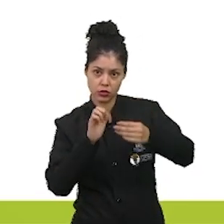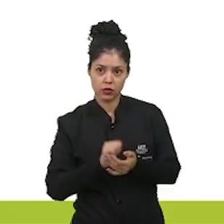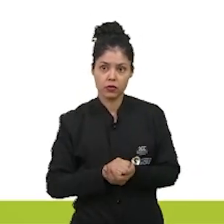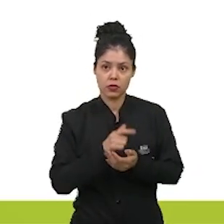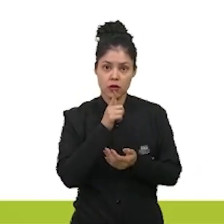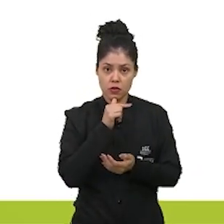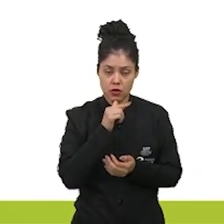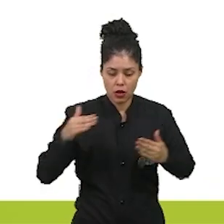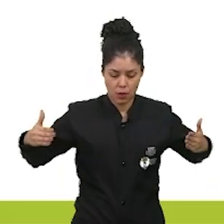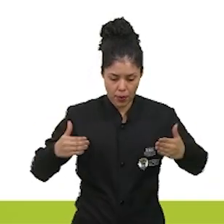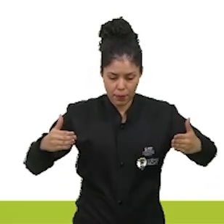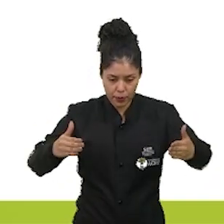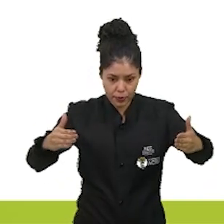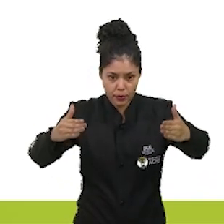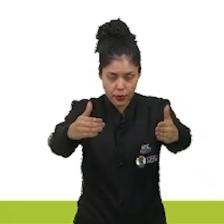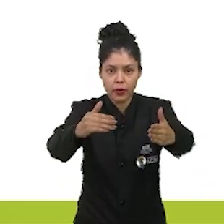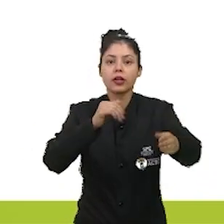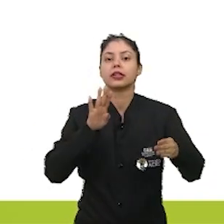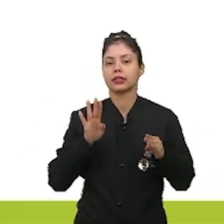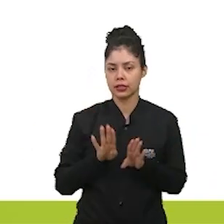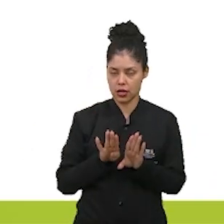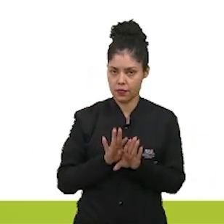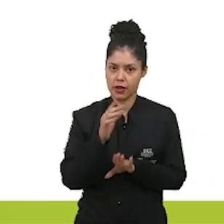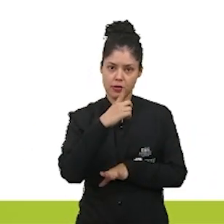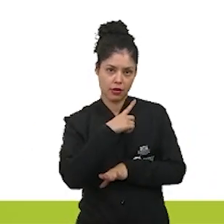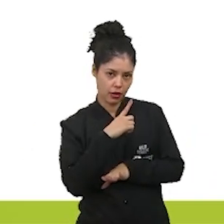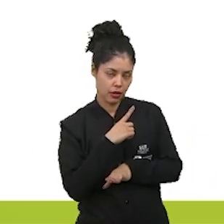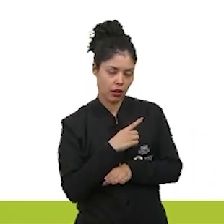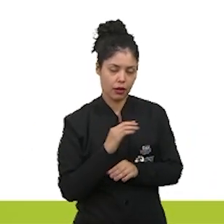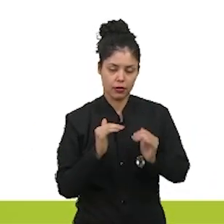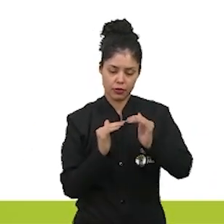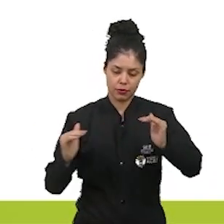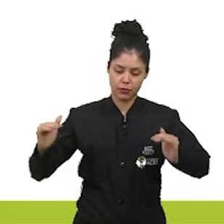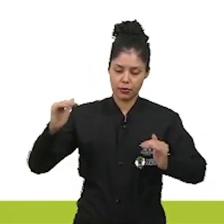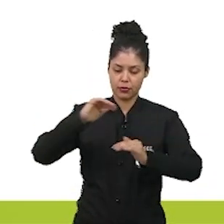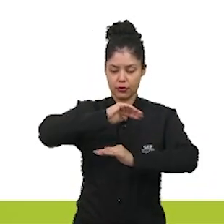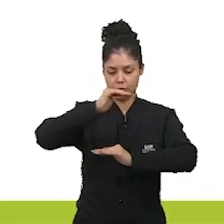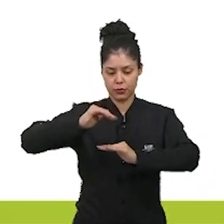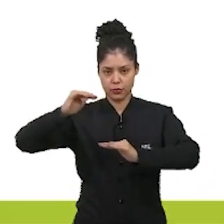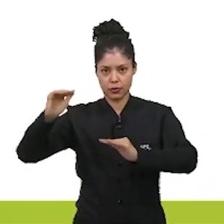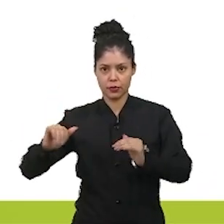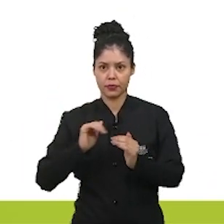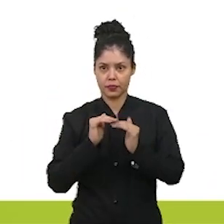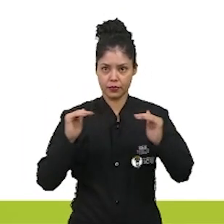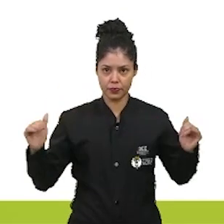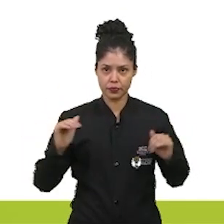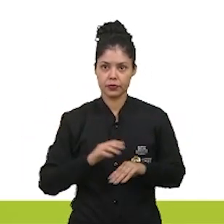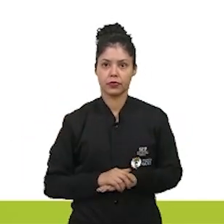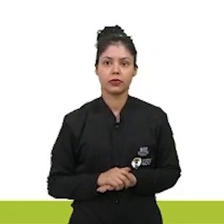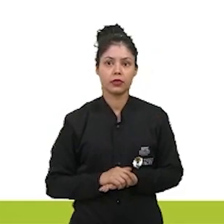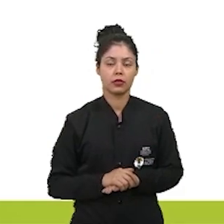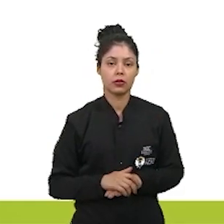lagos. Então, as áreas aí de lagos também, onde tem esse relevo, é chamado de planície.